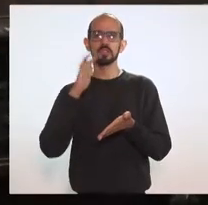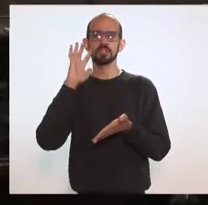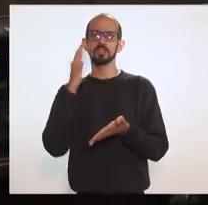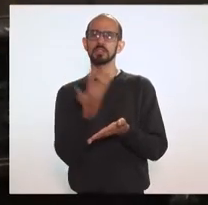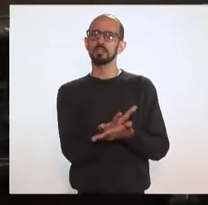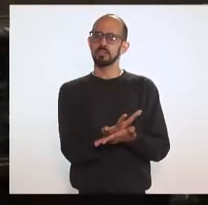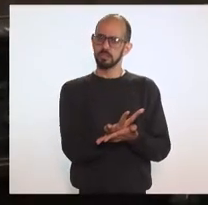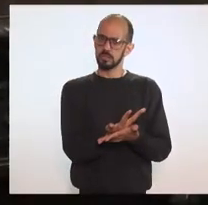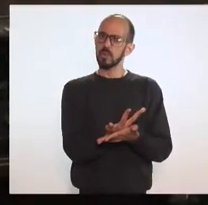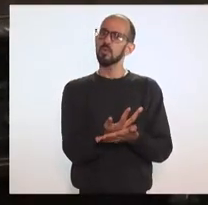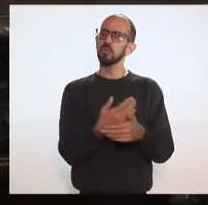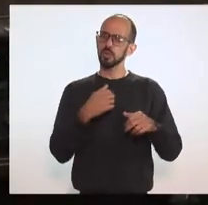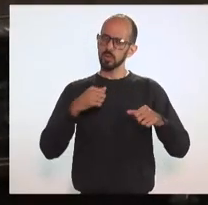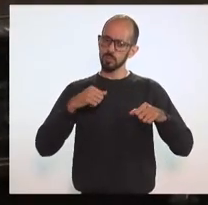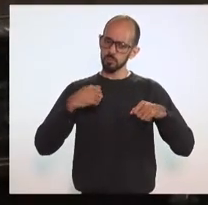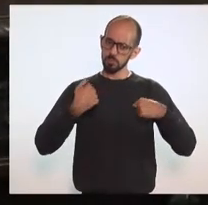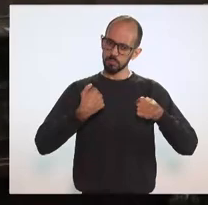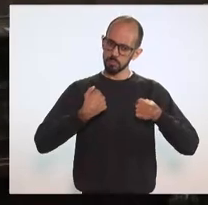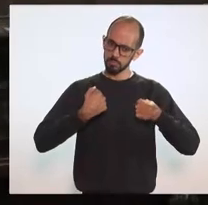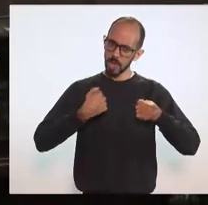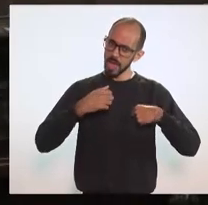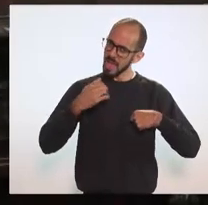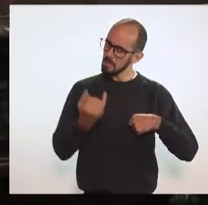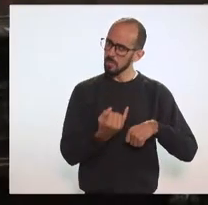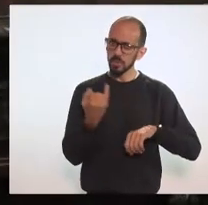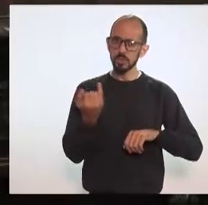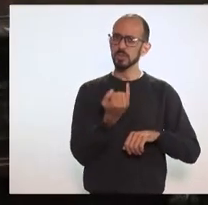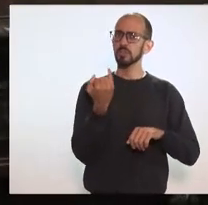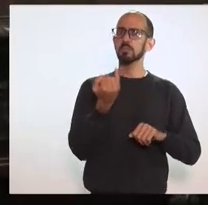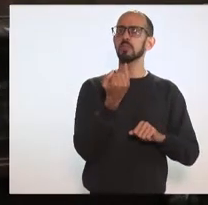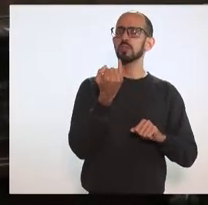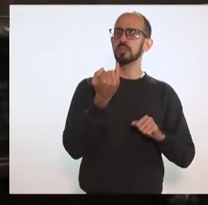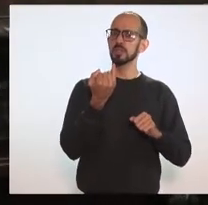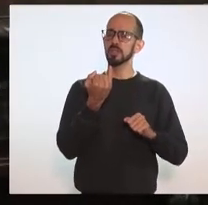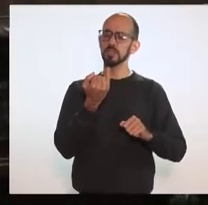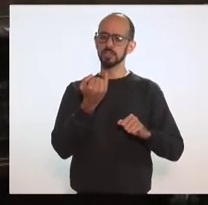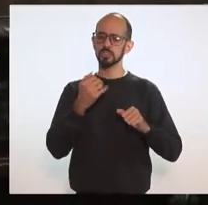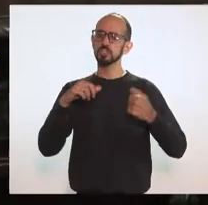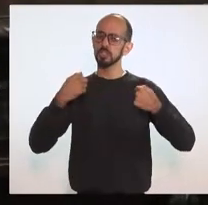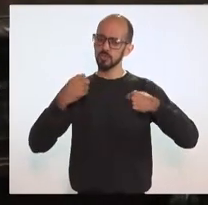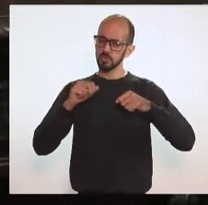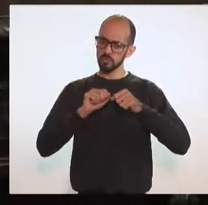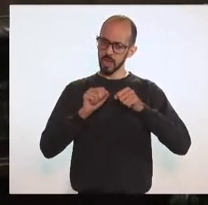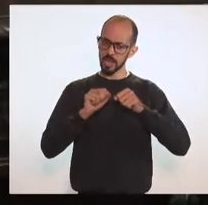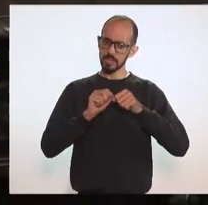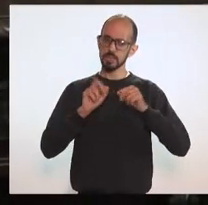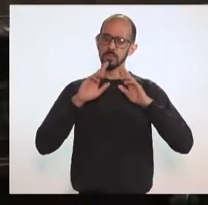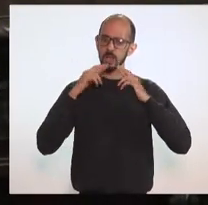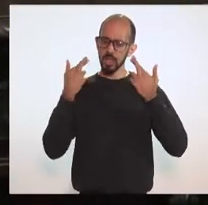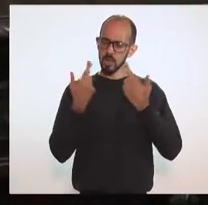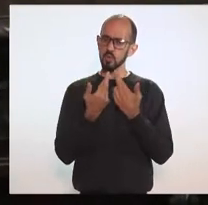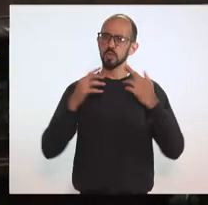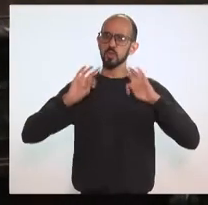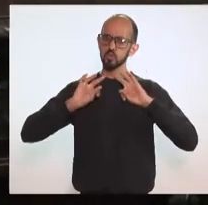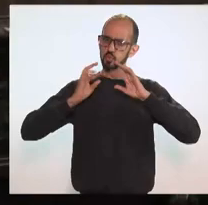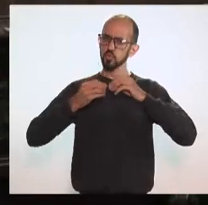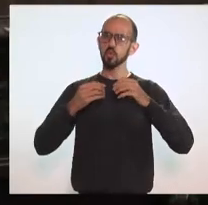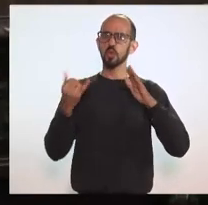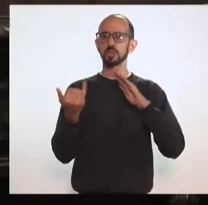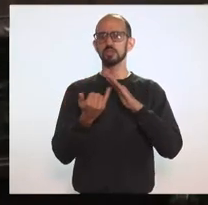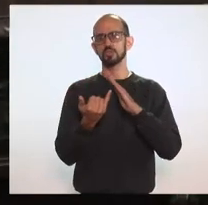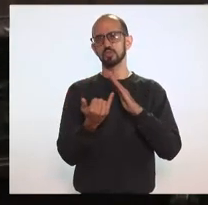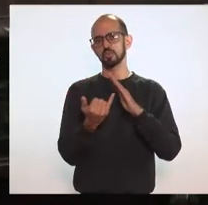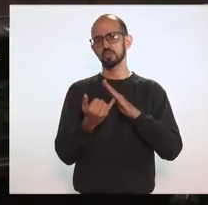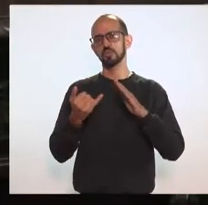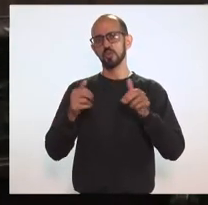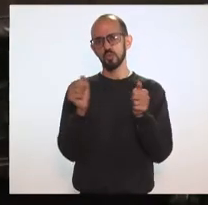por enquanto nesse tom é imperioso que se convoque uma reunião urgente envolvendo ao enfim envolvendo a Faetec